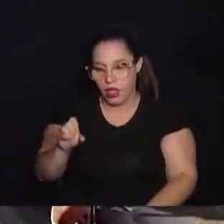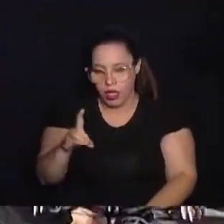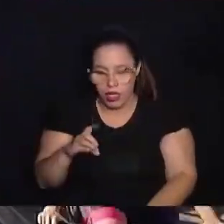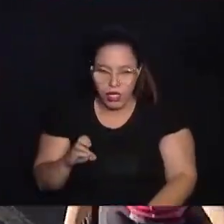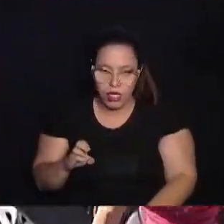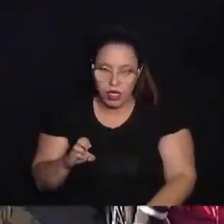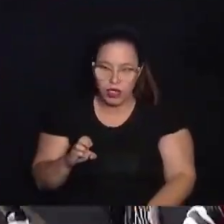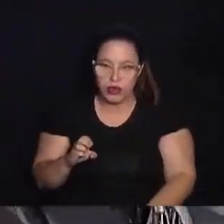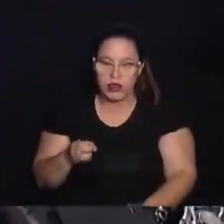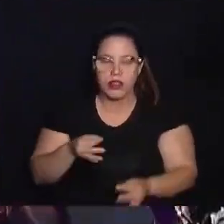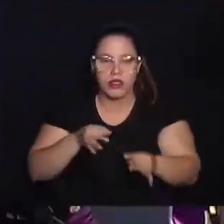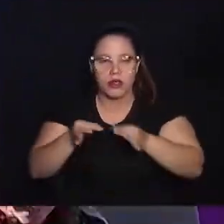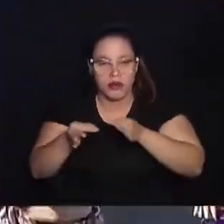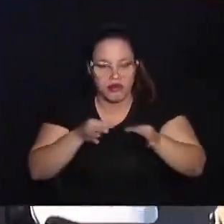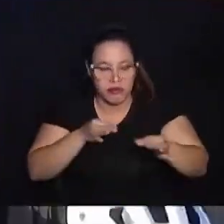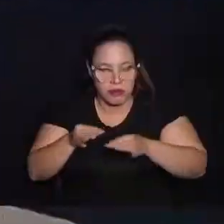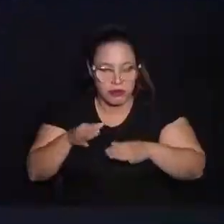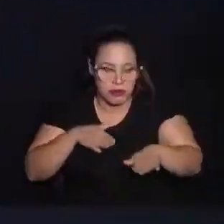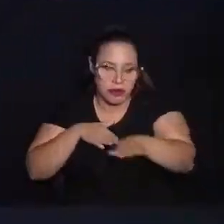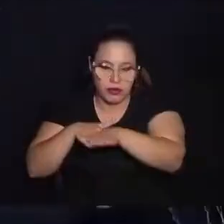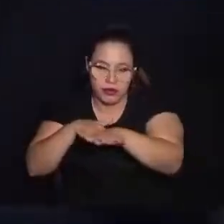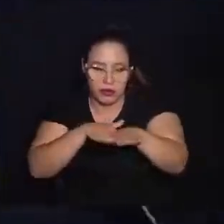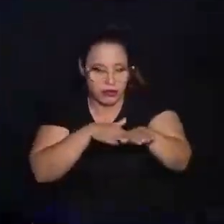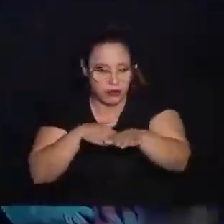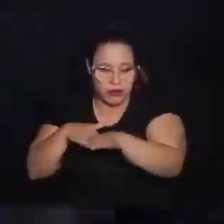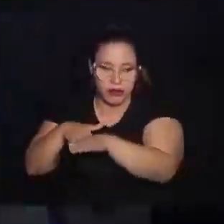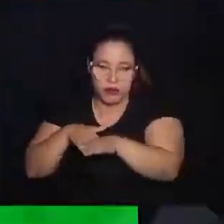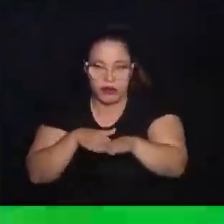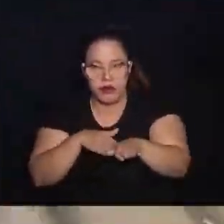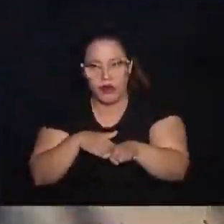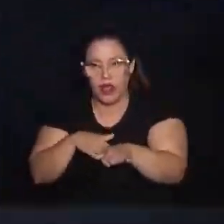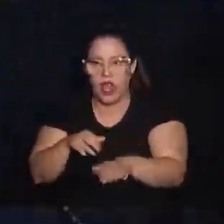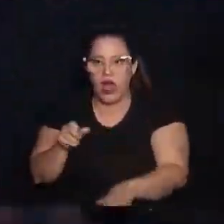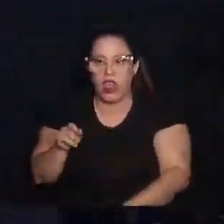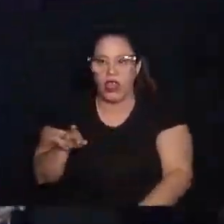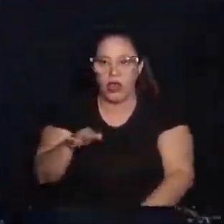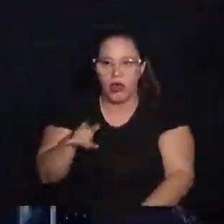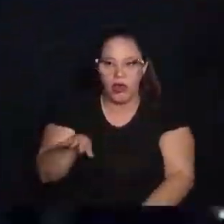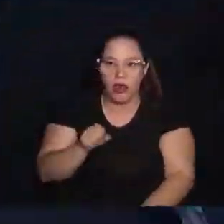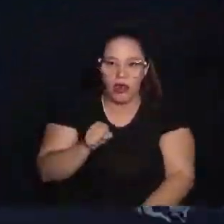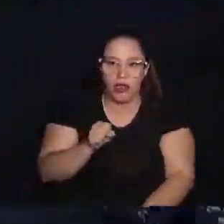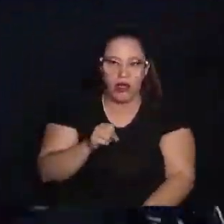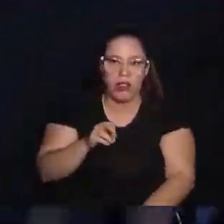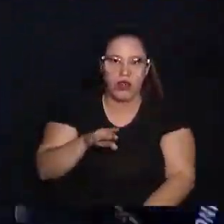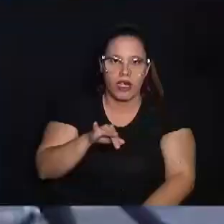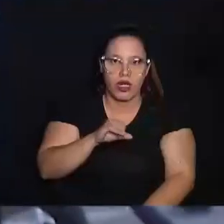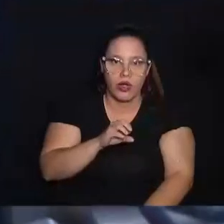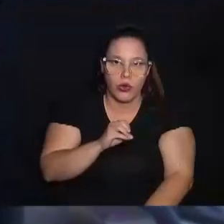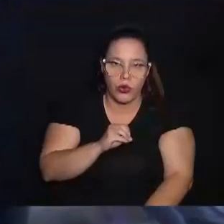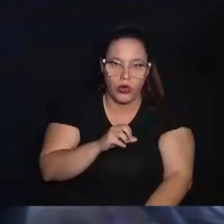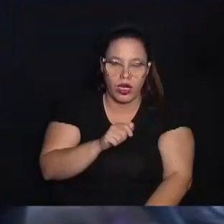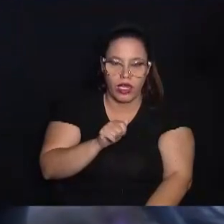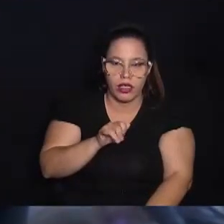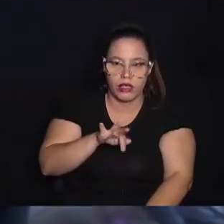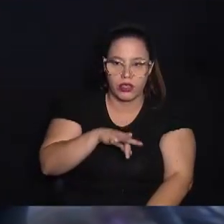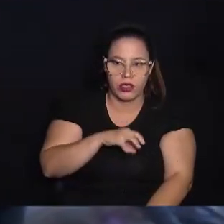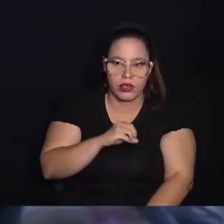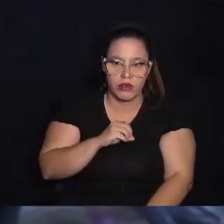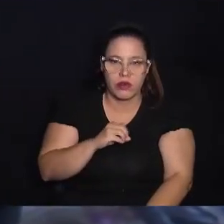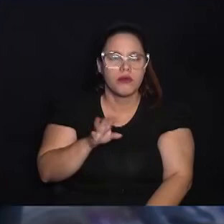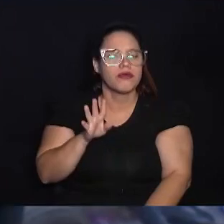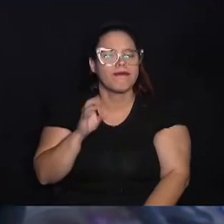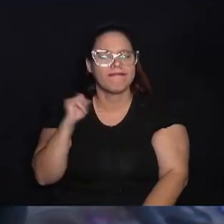que gerencia o trânsito na cidade e a associação de ciclistas ciclo ativo Campinas é muito